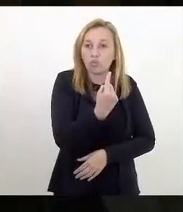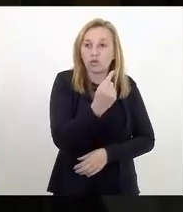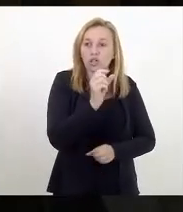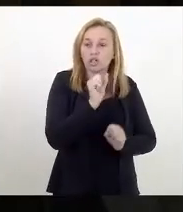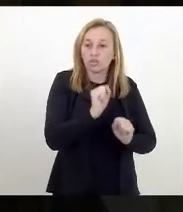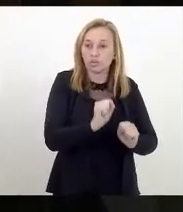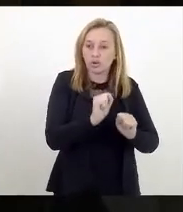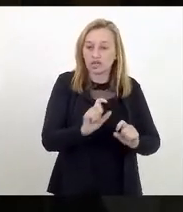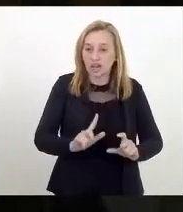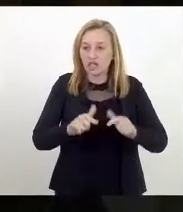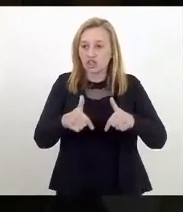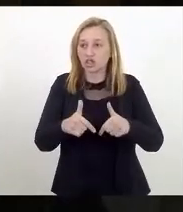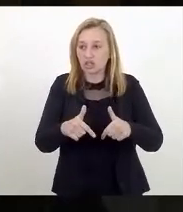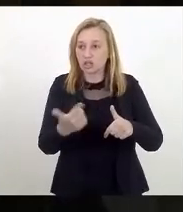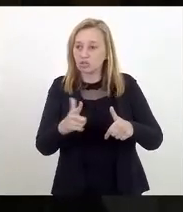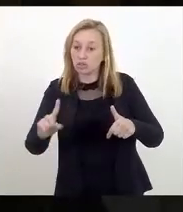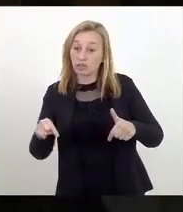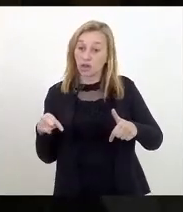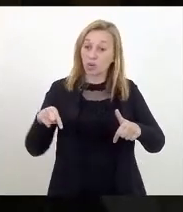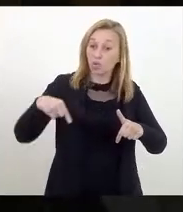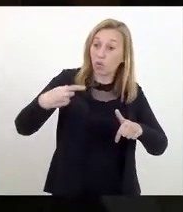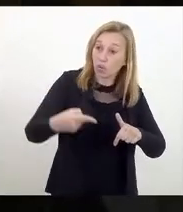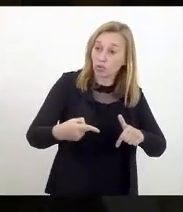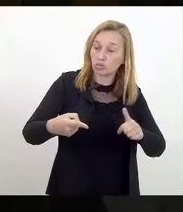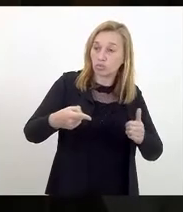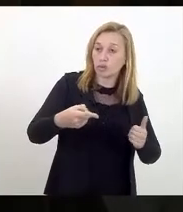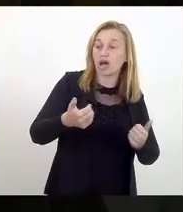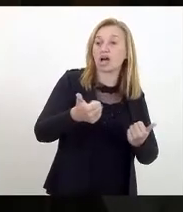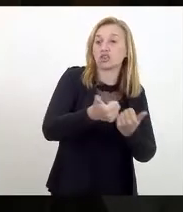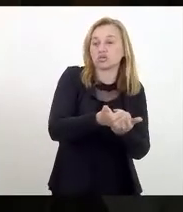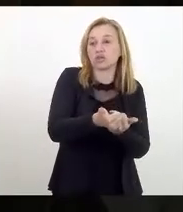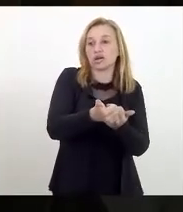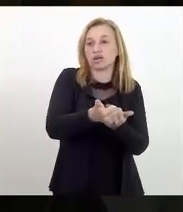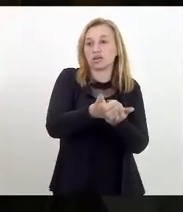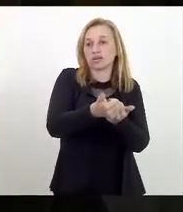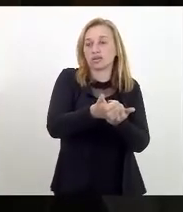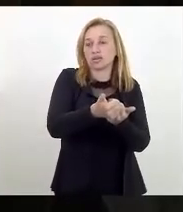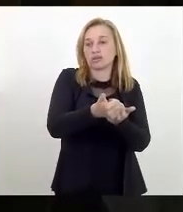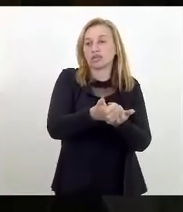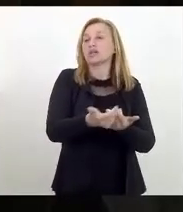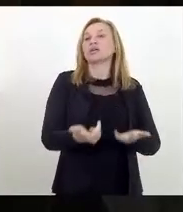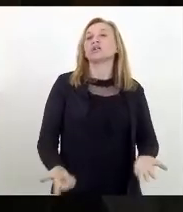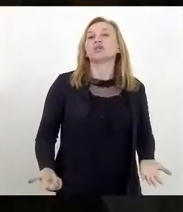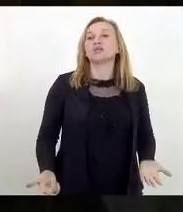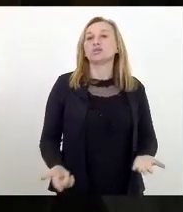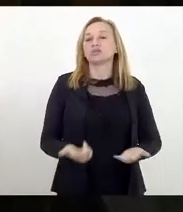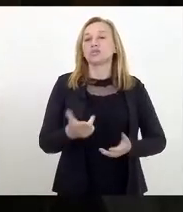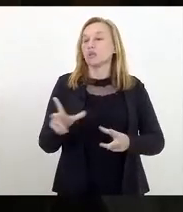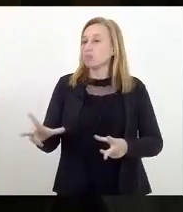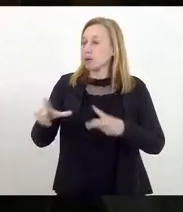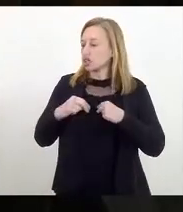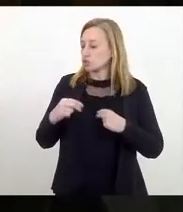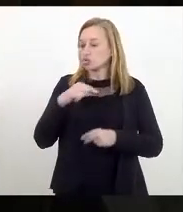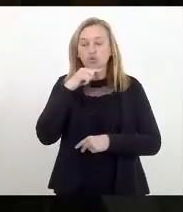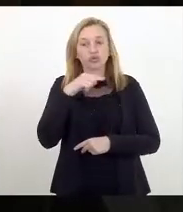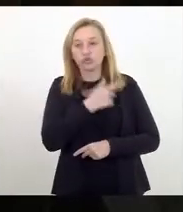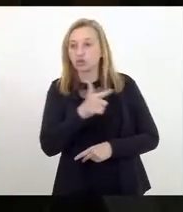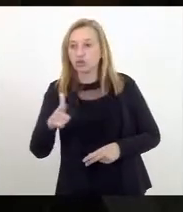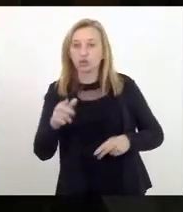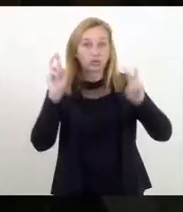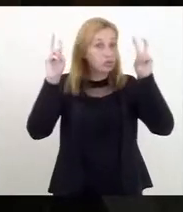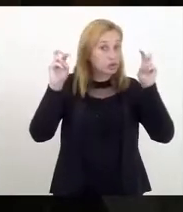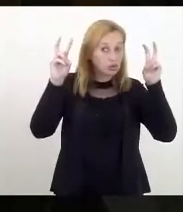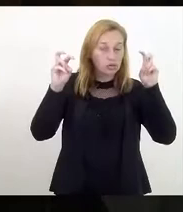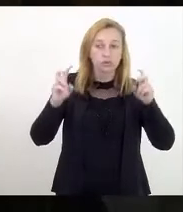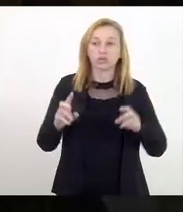sem o apoio do outro. Então, quanto ao mérito, não há nenhuma dúvida sobre a matéria.